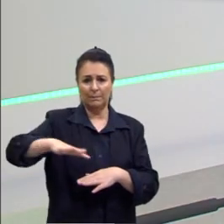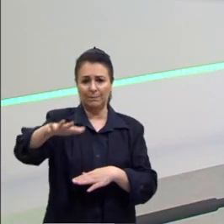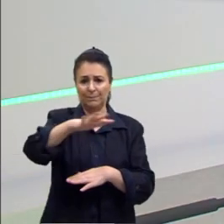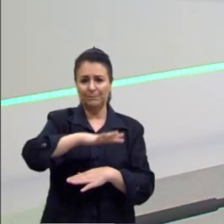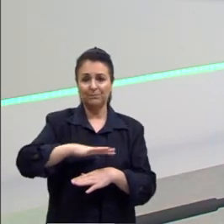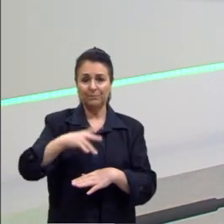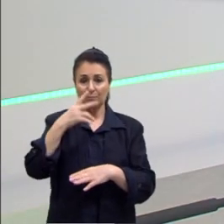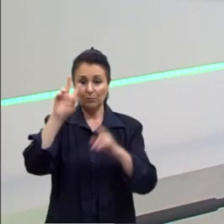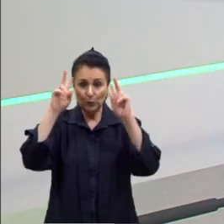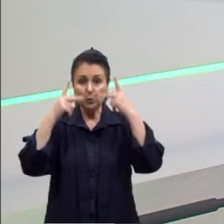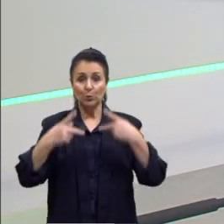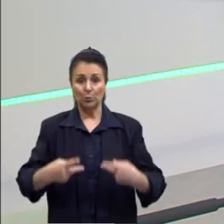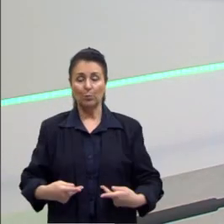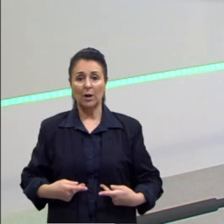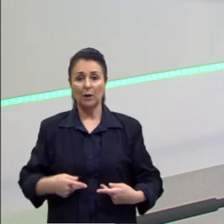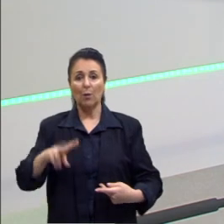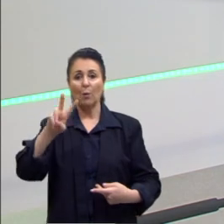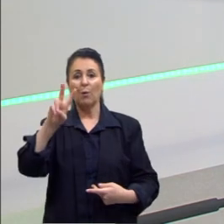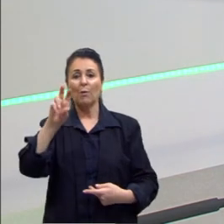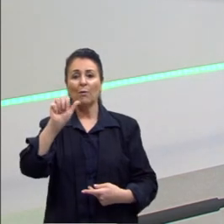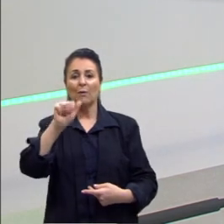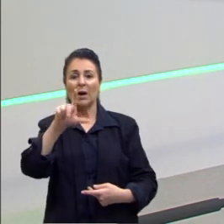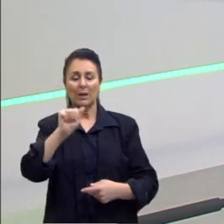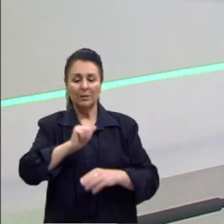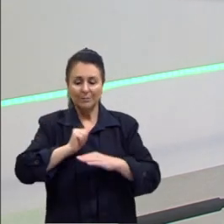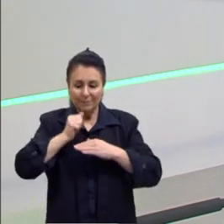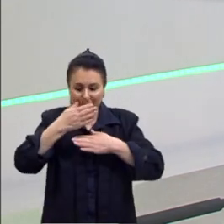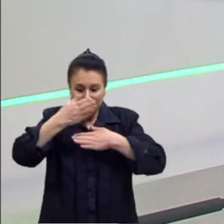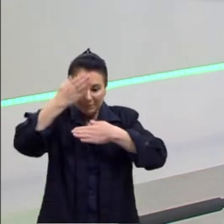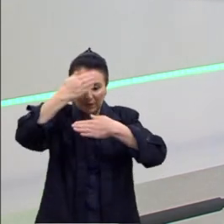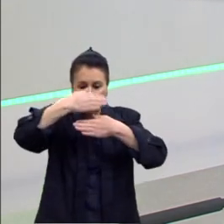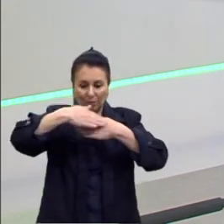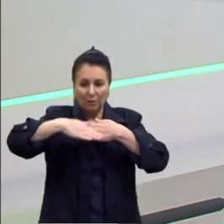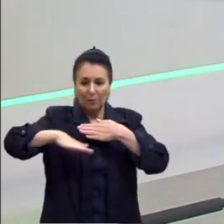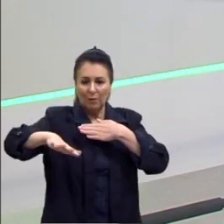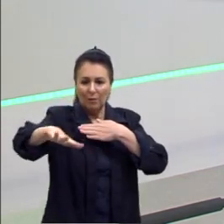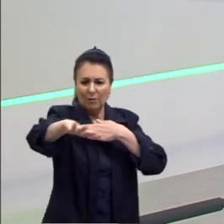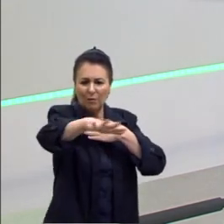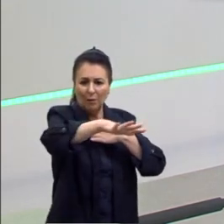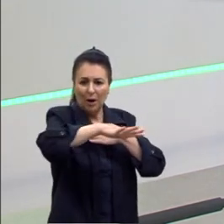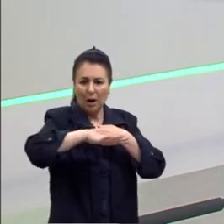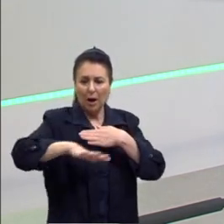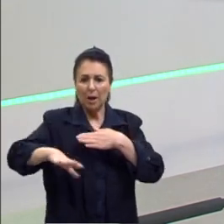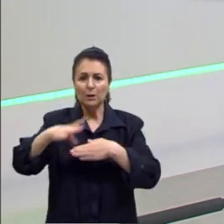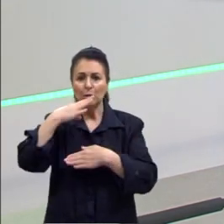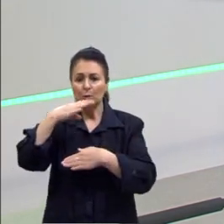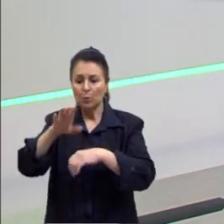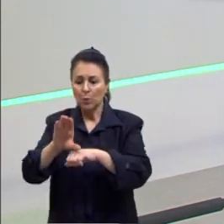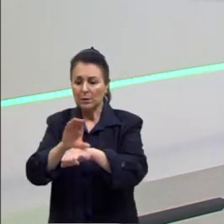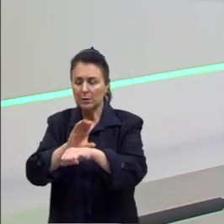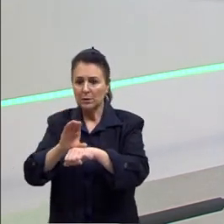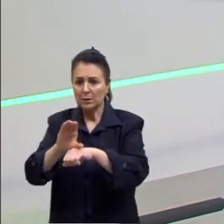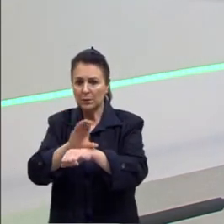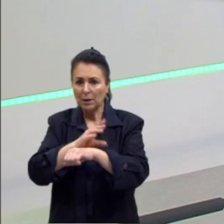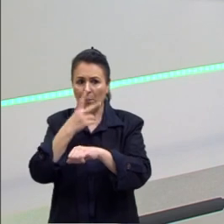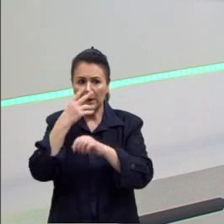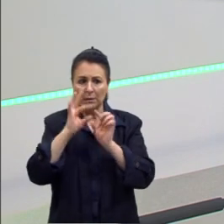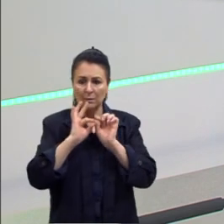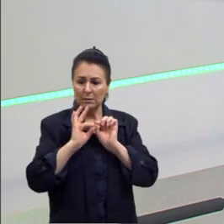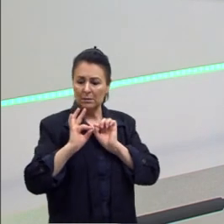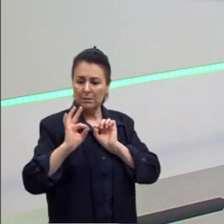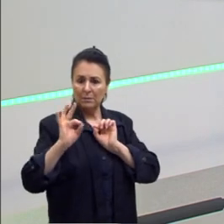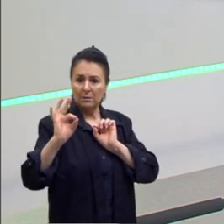dessa figura humana e se vale ele está acinzentado né dando a impressão de longe